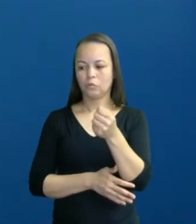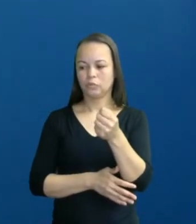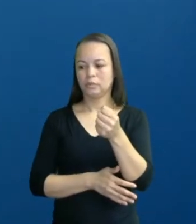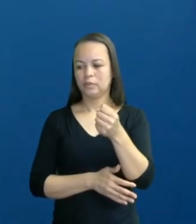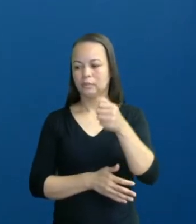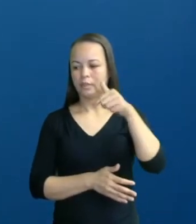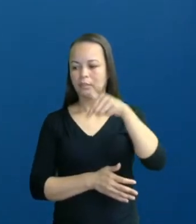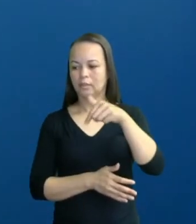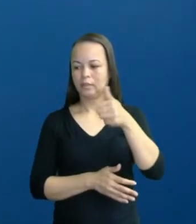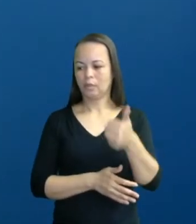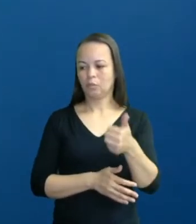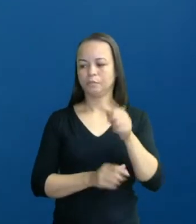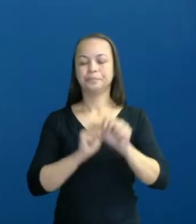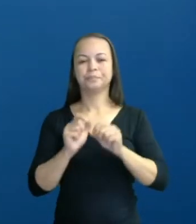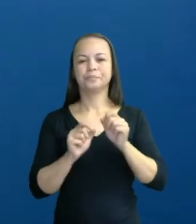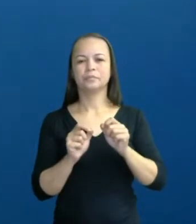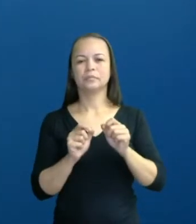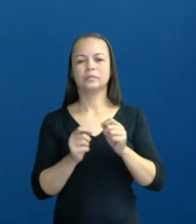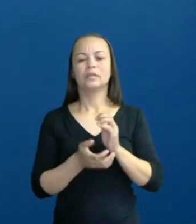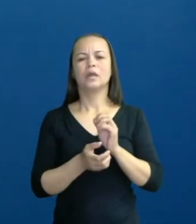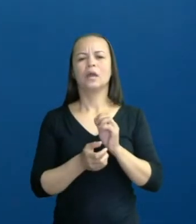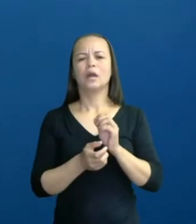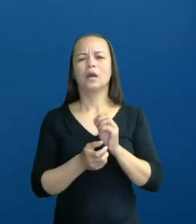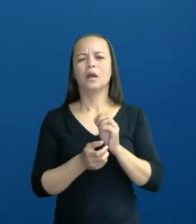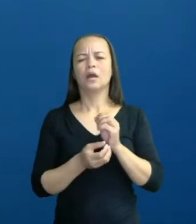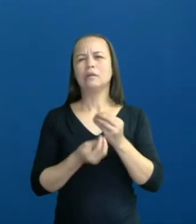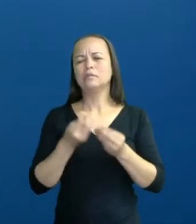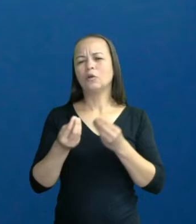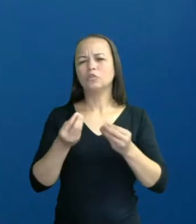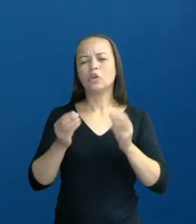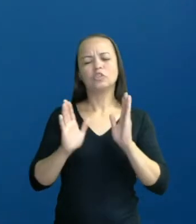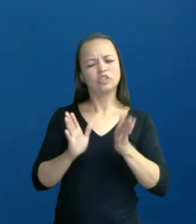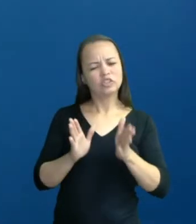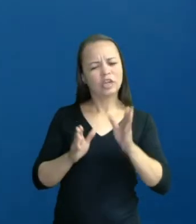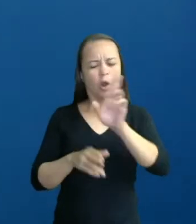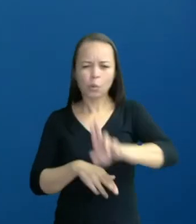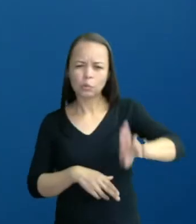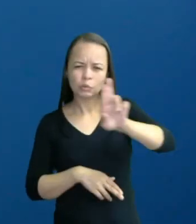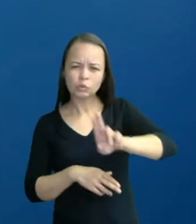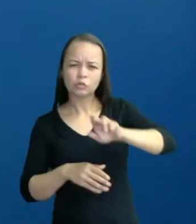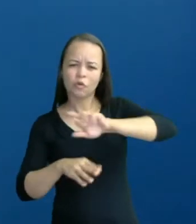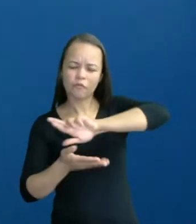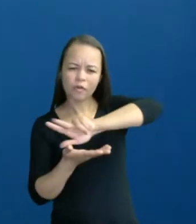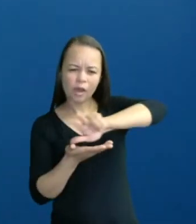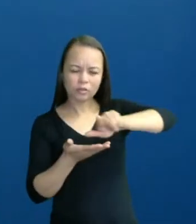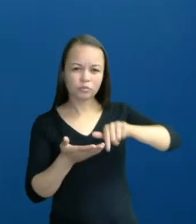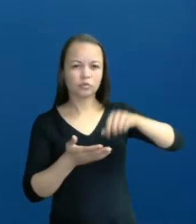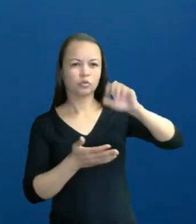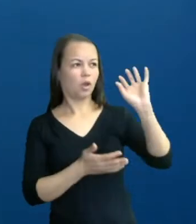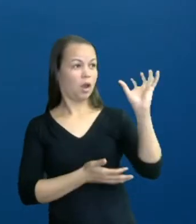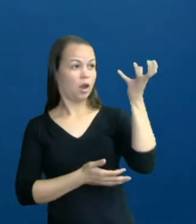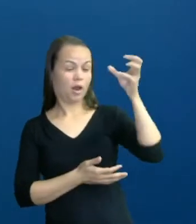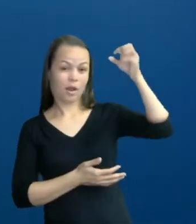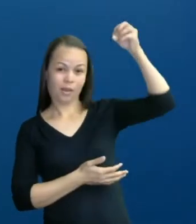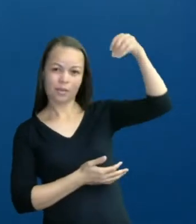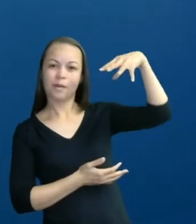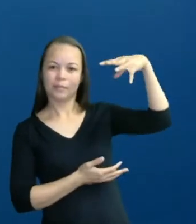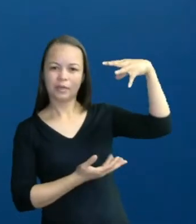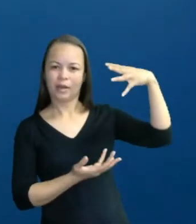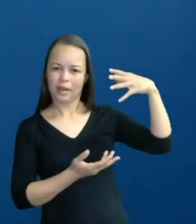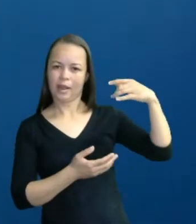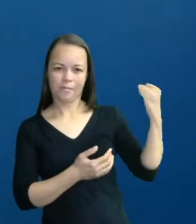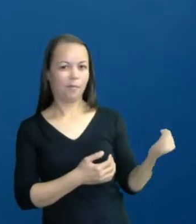tivesse a lâmpada hoje, né? E a gente já usou vários tipos de iluminações, mas a lâmpada é essencial hoje nas nossas vidas, não é